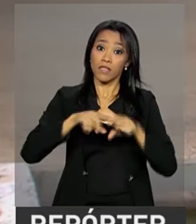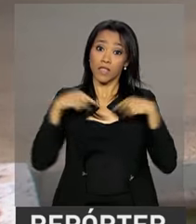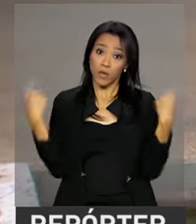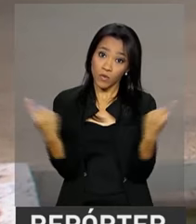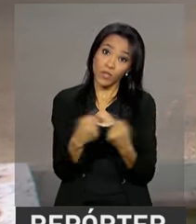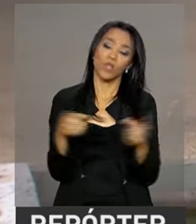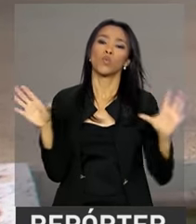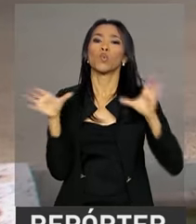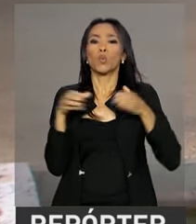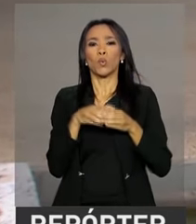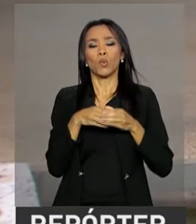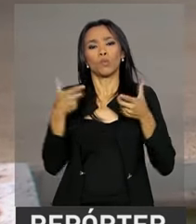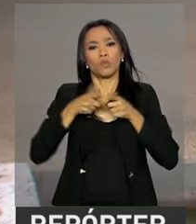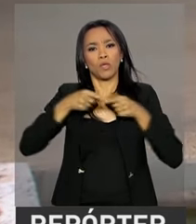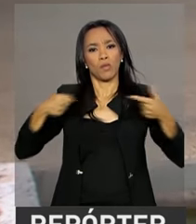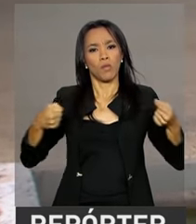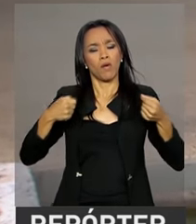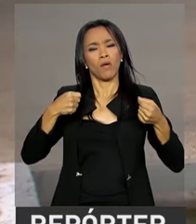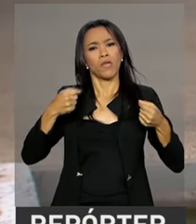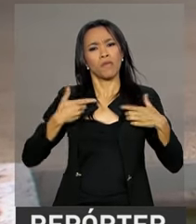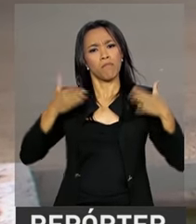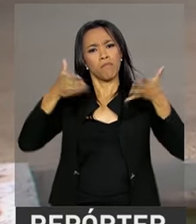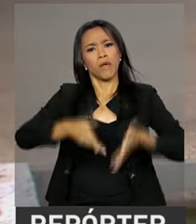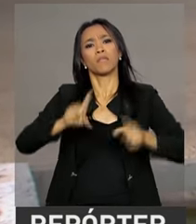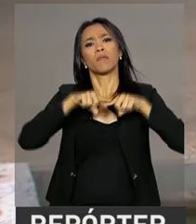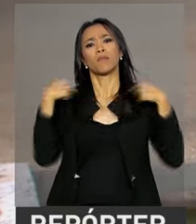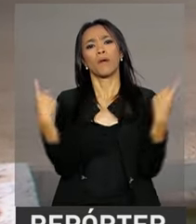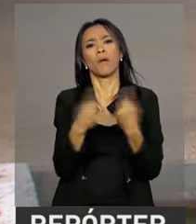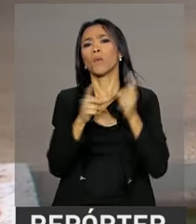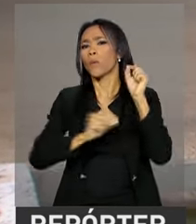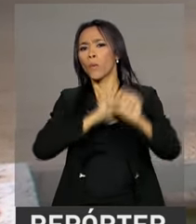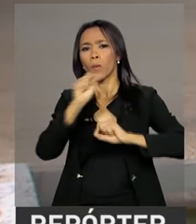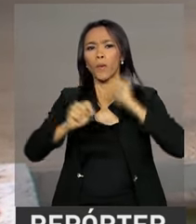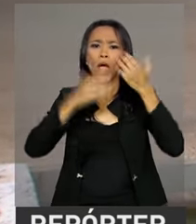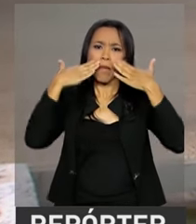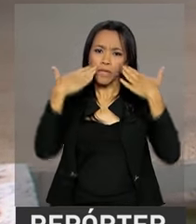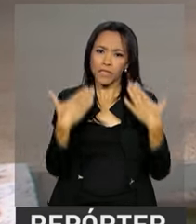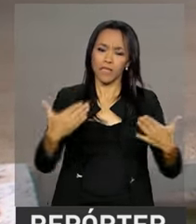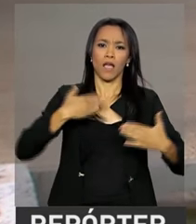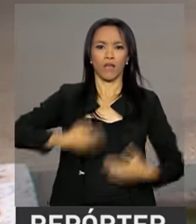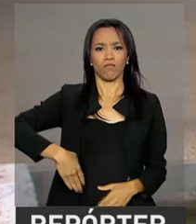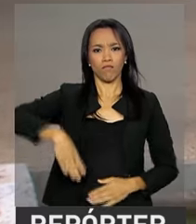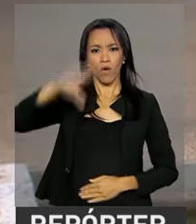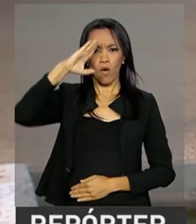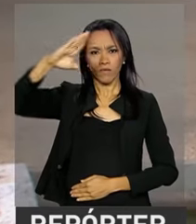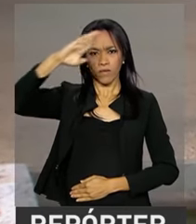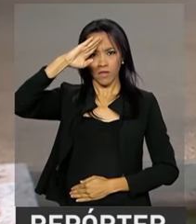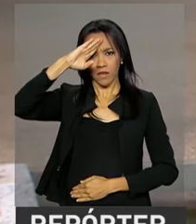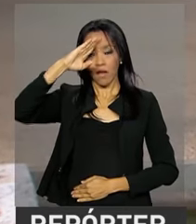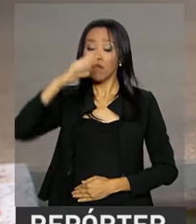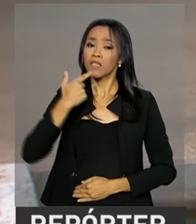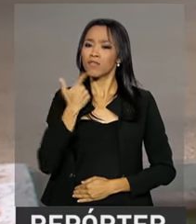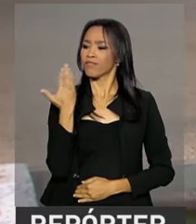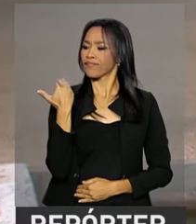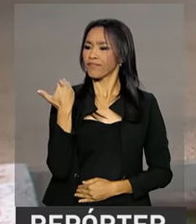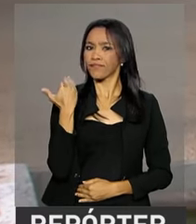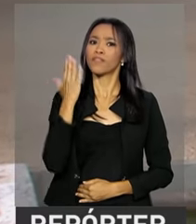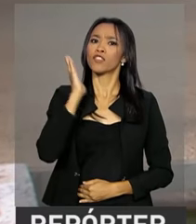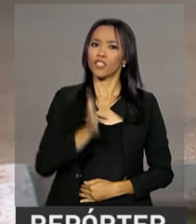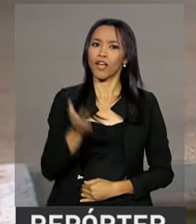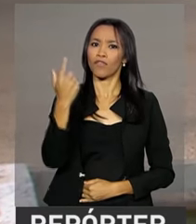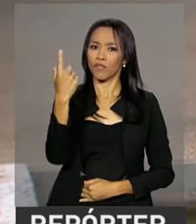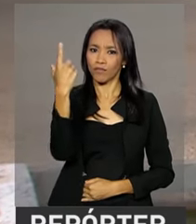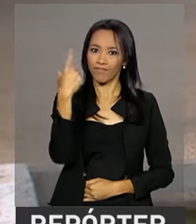japão e participar de uma reunião de apresentação de oficiais-generais que recentemente aí foram